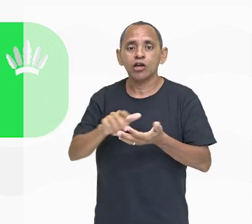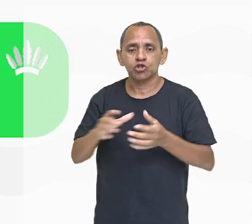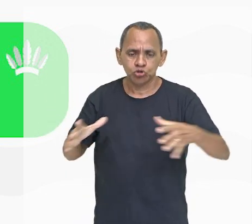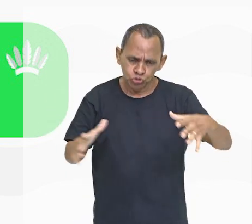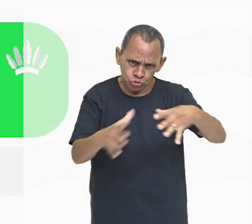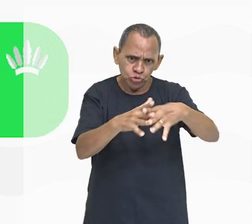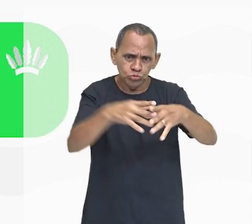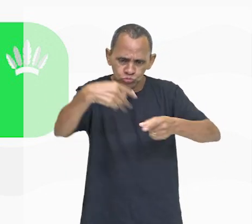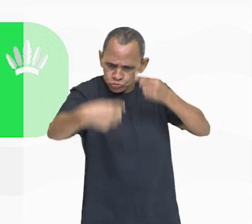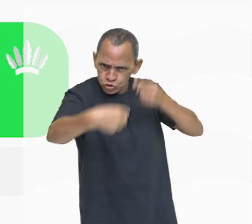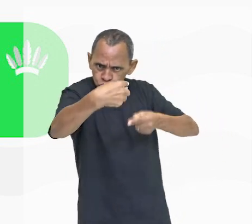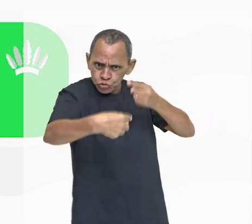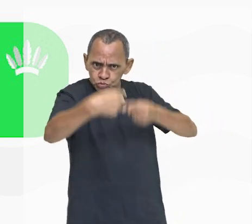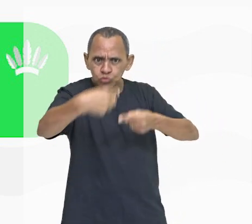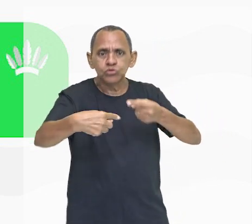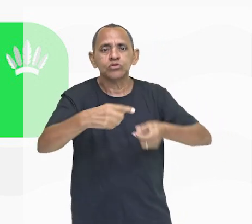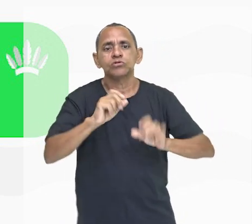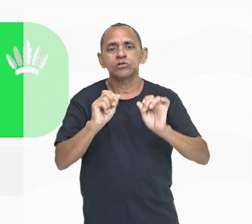vários partidos